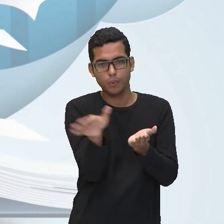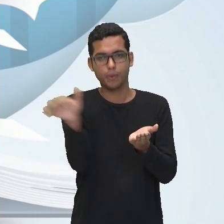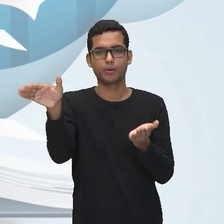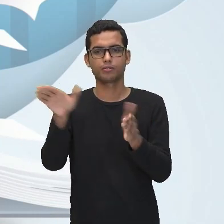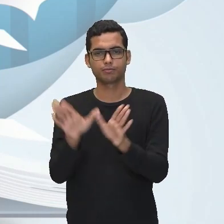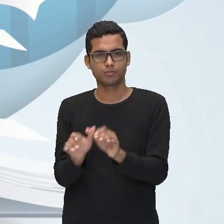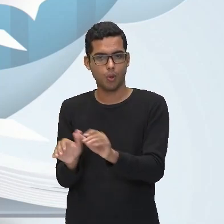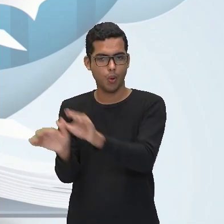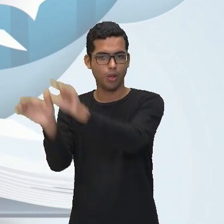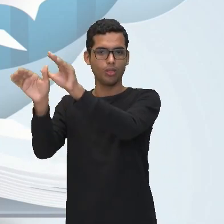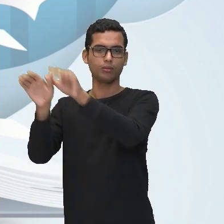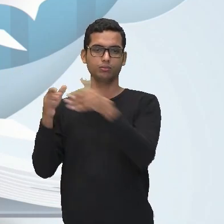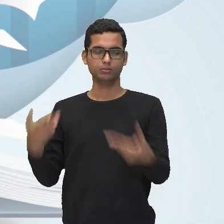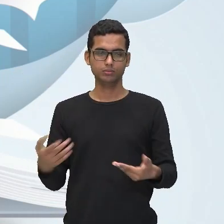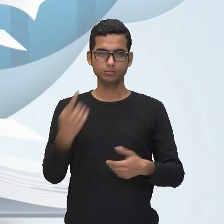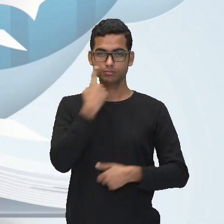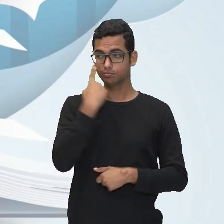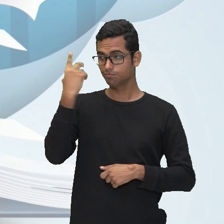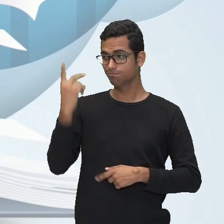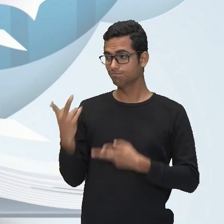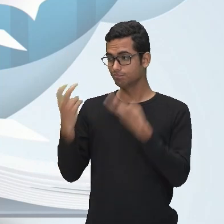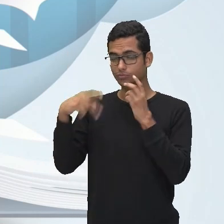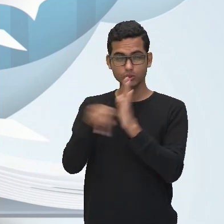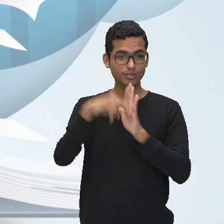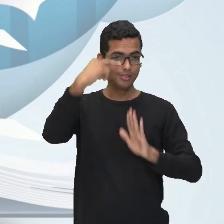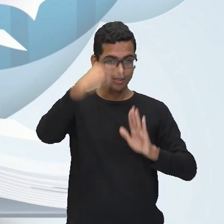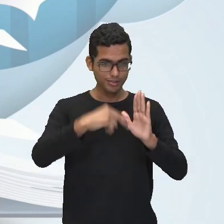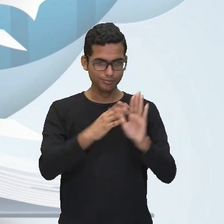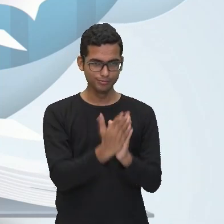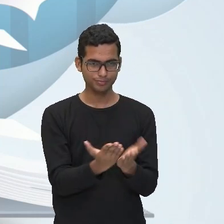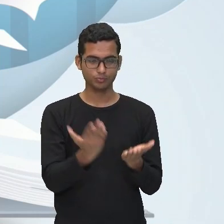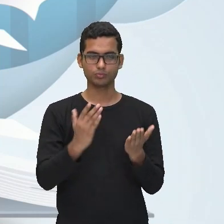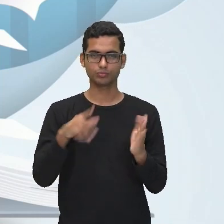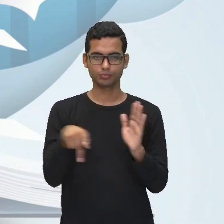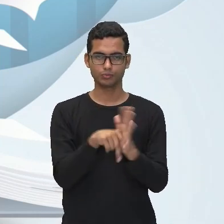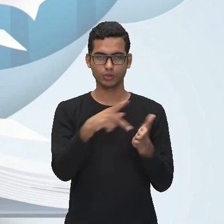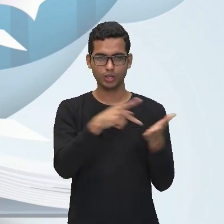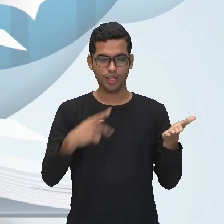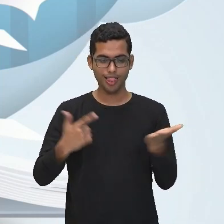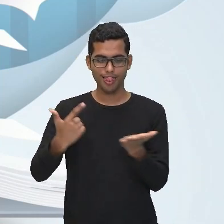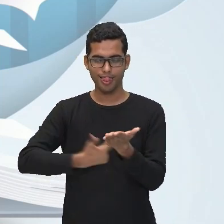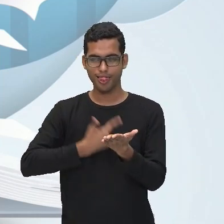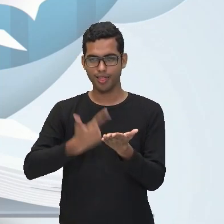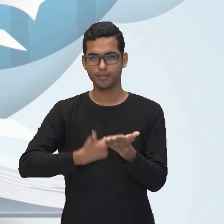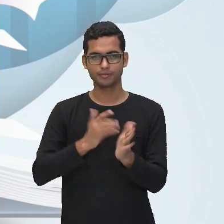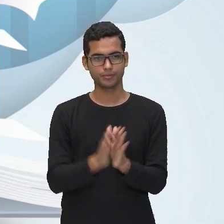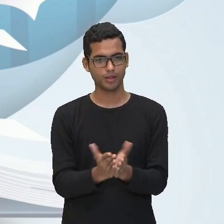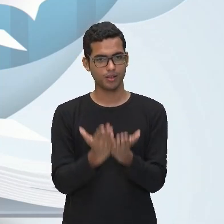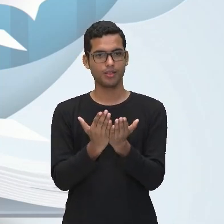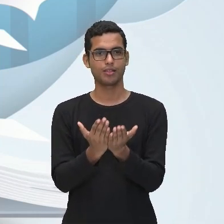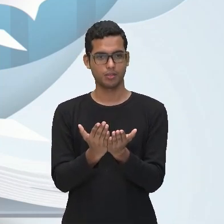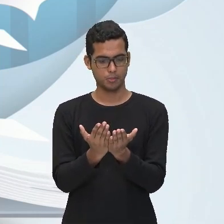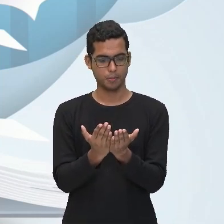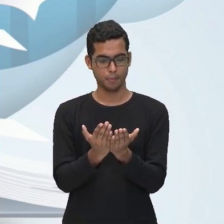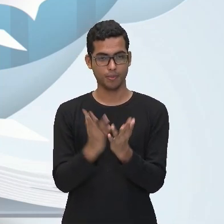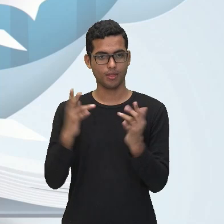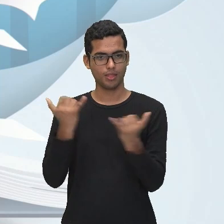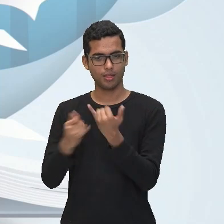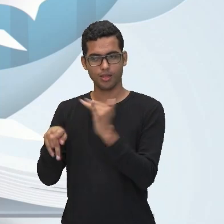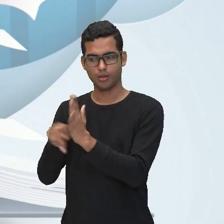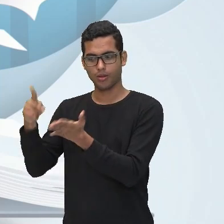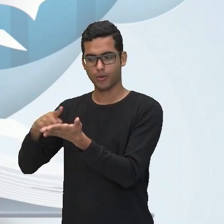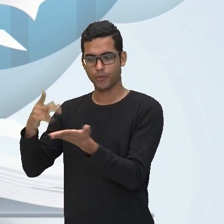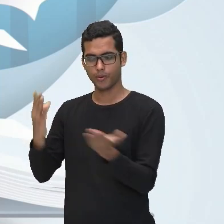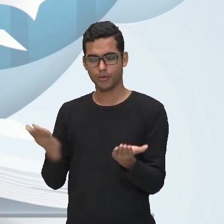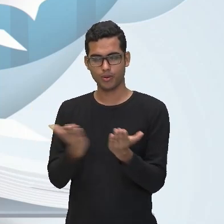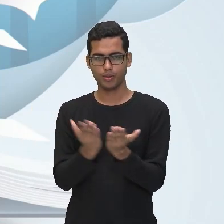eu lírico, aí está lendo, está nos livros. Poemas são pássaros que pousam no livro que ele está lendo. e olhas